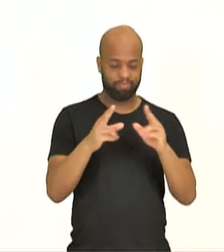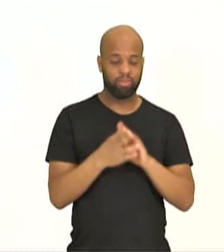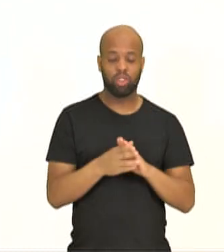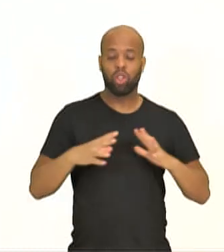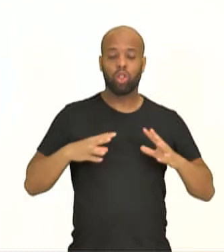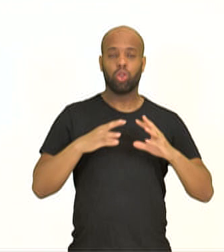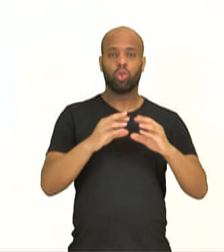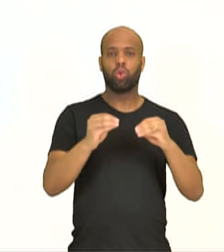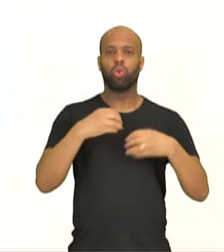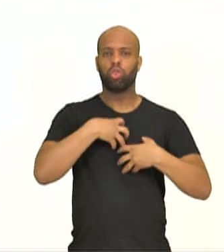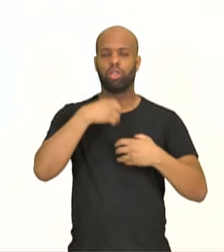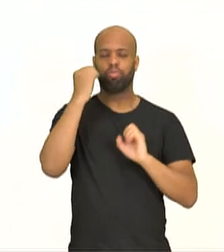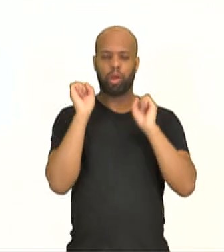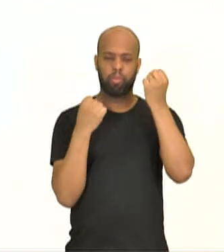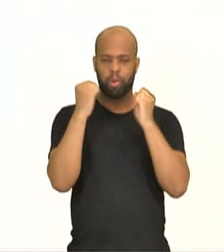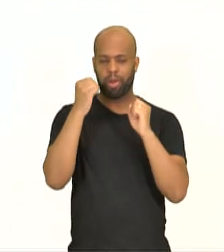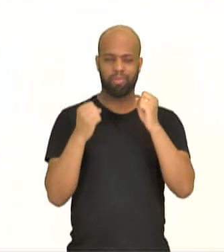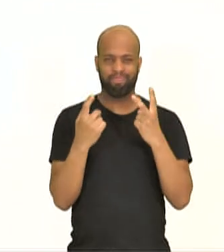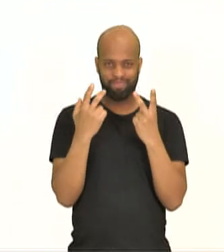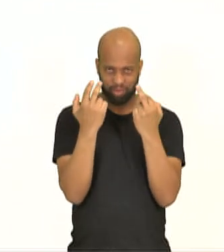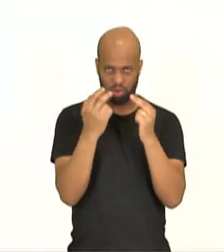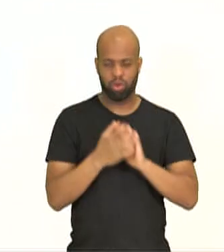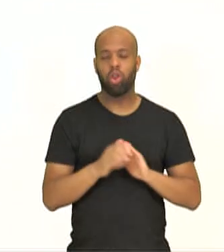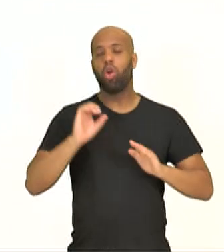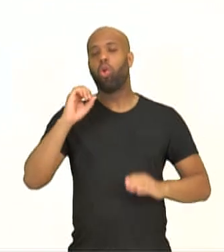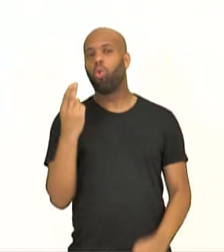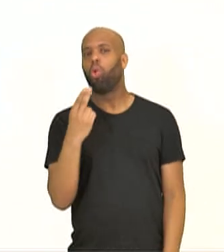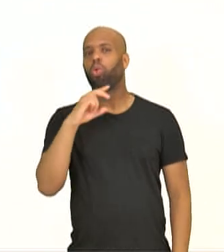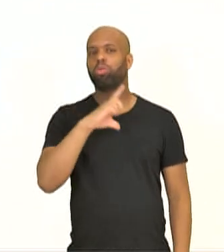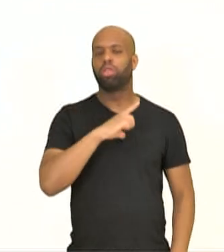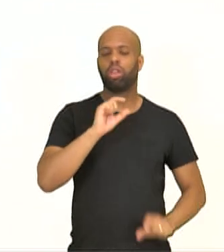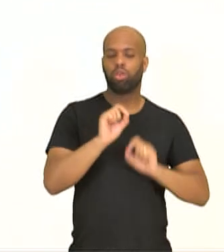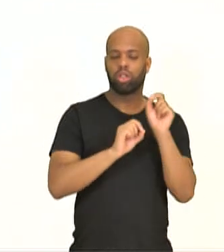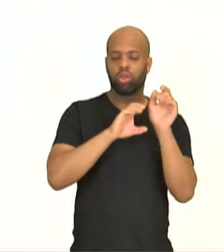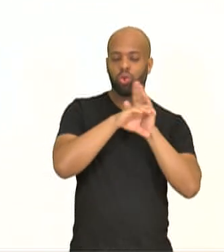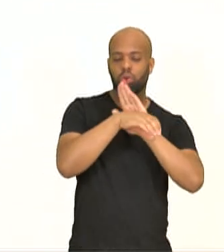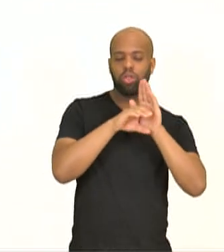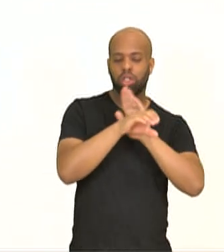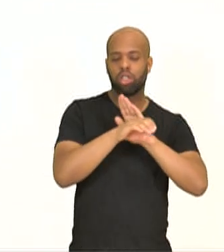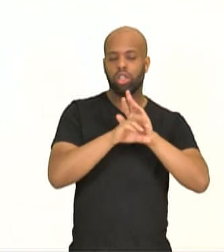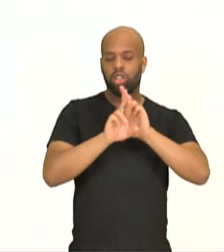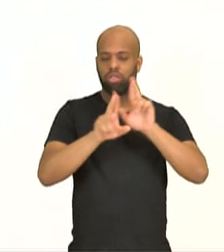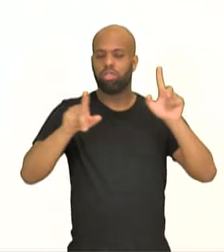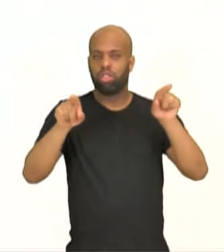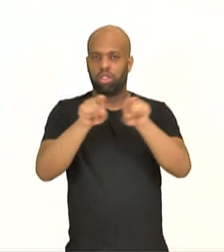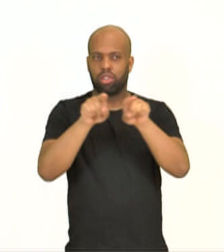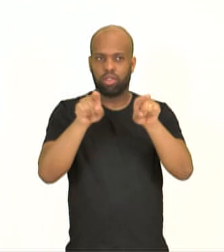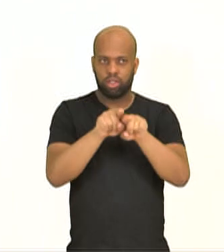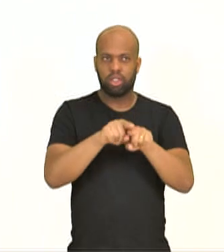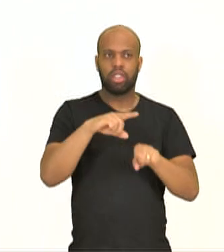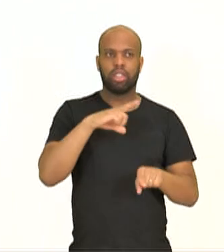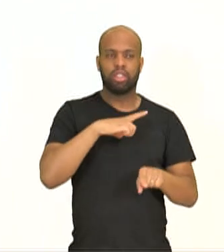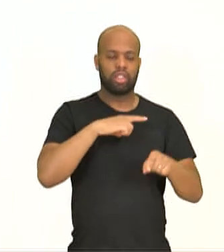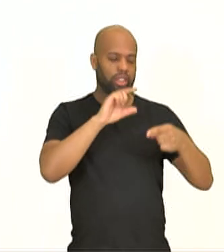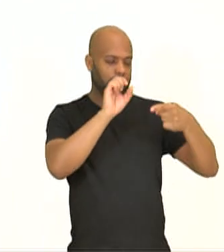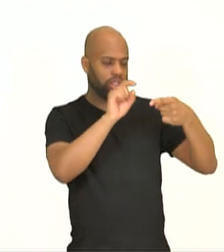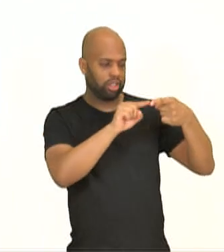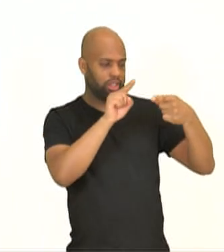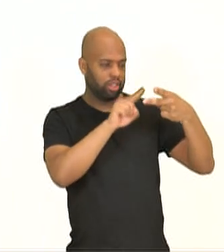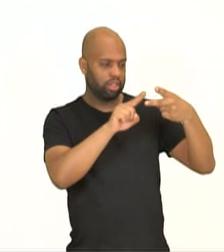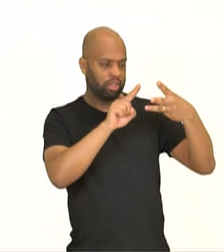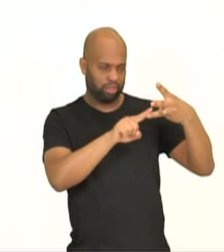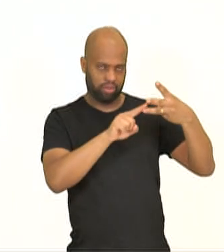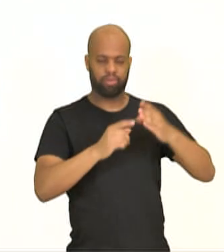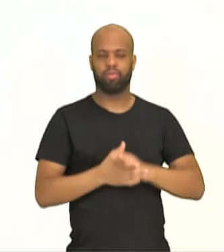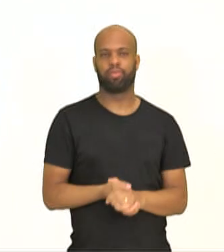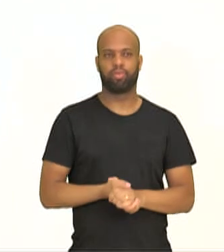atividades, essas modalidades, elas fossem a mesma coisa? Ou nós temos conceitos e classificações diferentes entre cada uma dessas